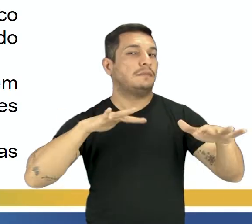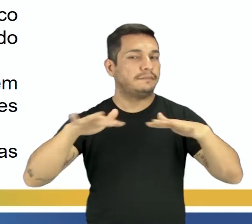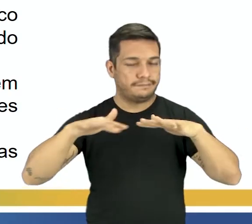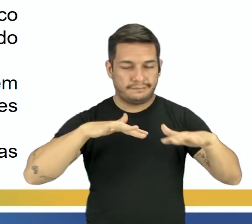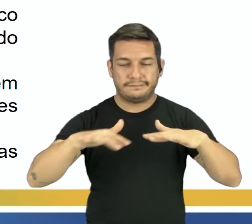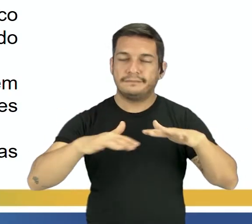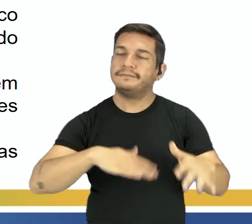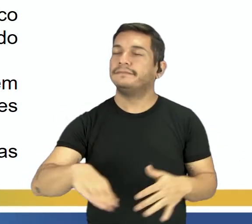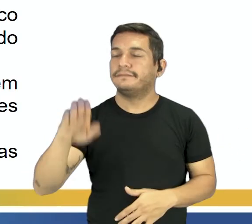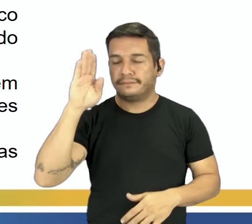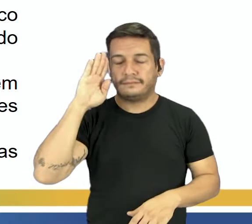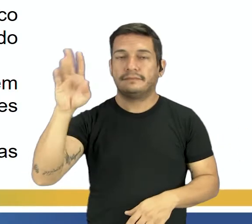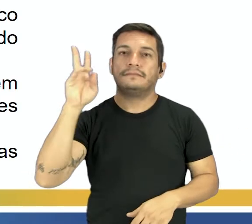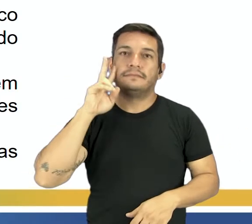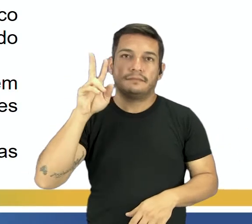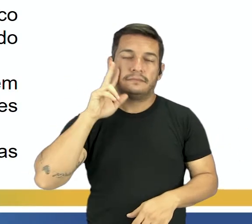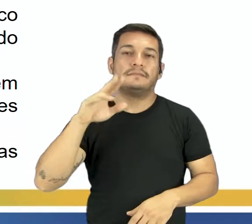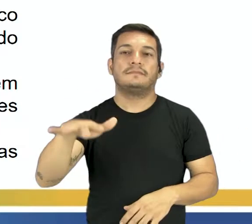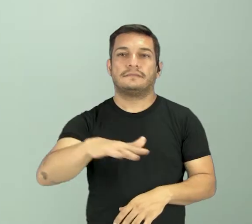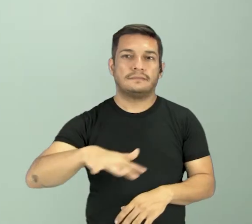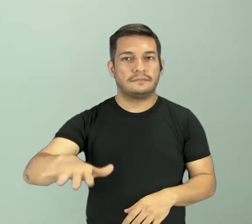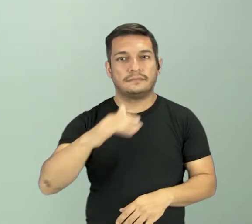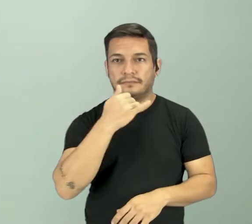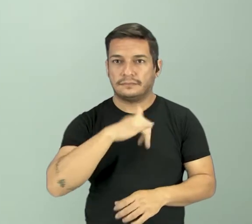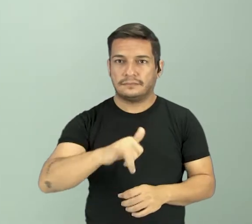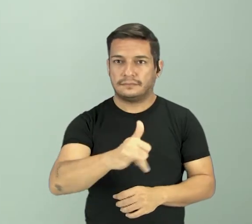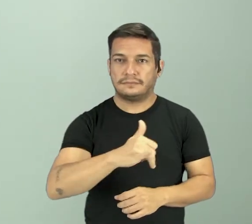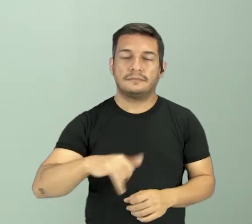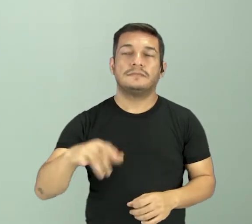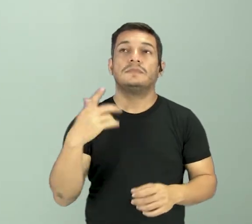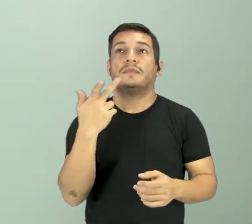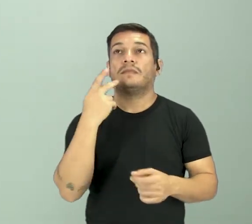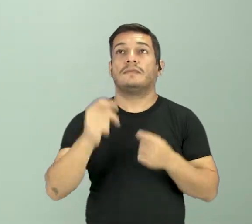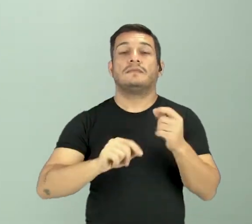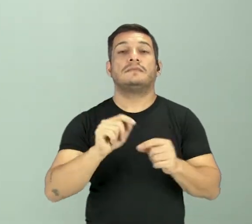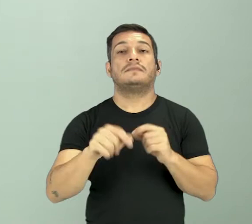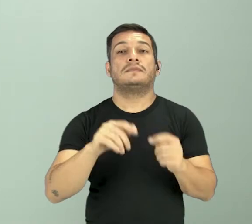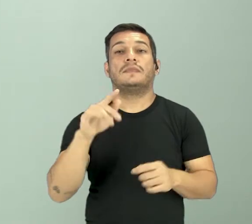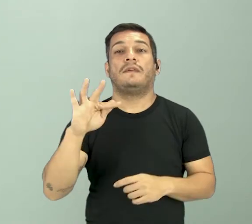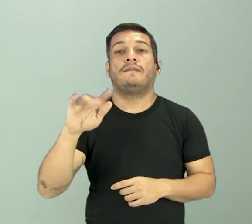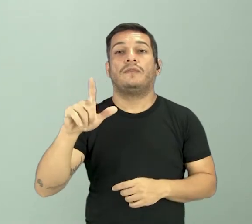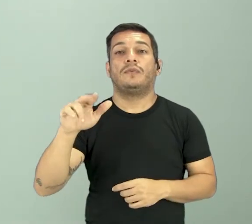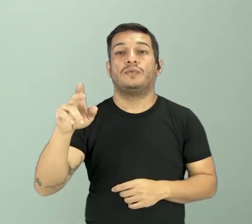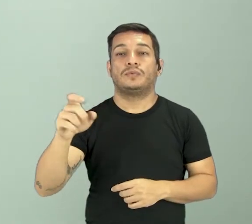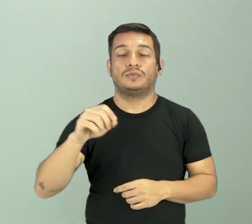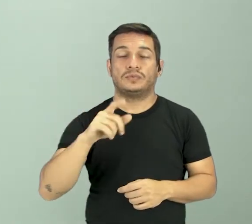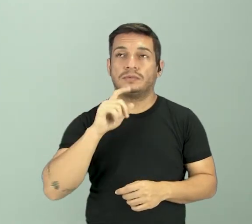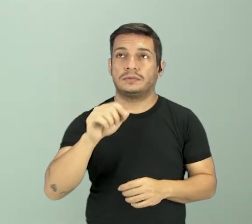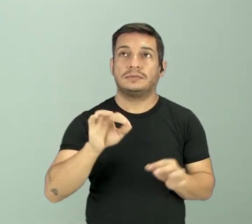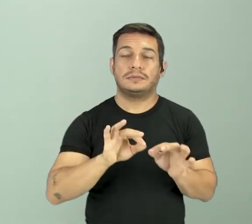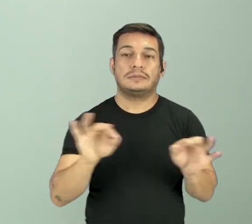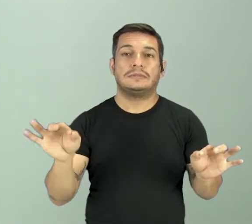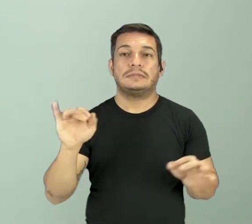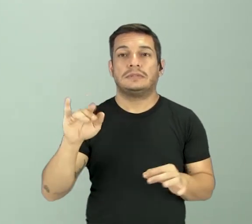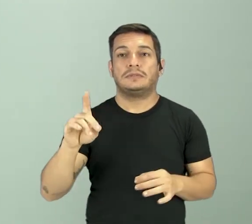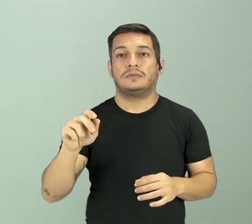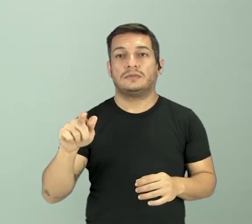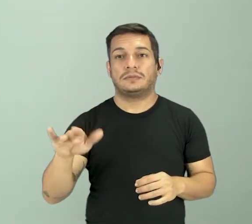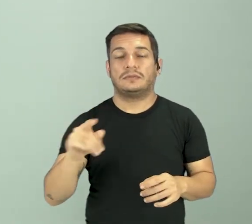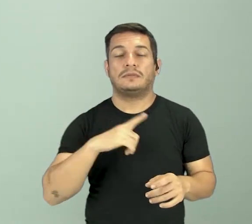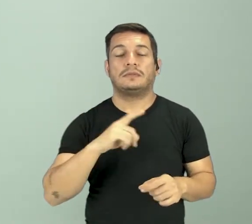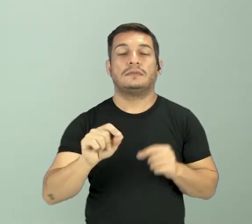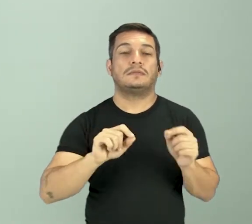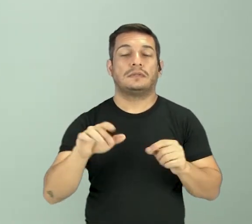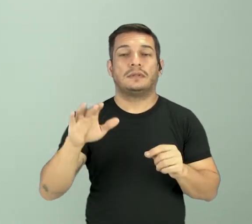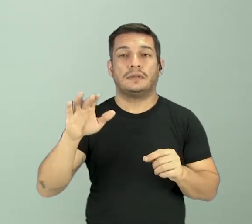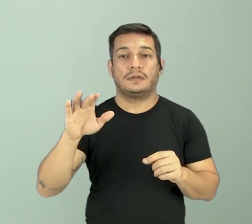movimento. Lembrando, falando de campo magnético, não tem cargas. A gente está falando de fluxo de linhas de indução. Então, vai ter esse